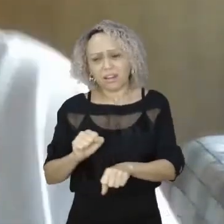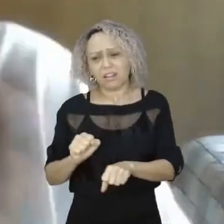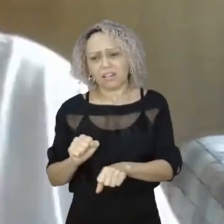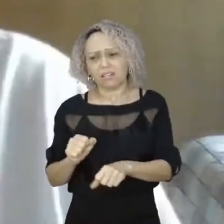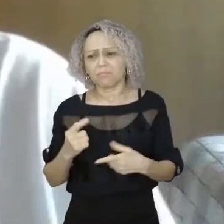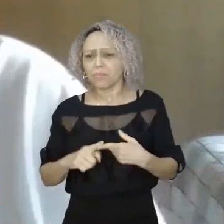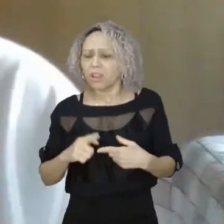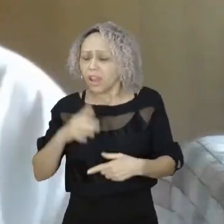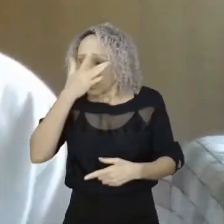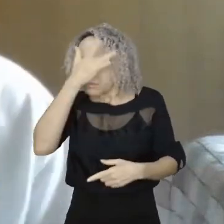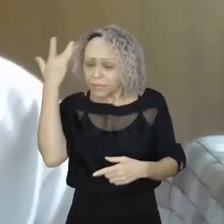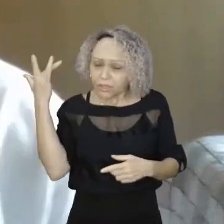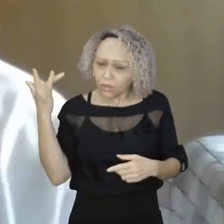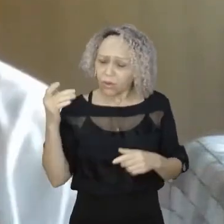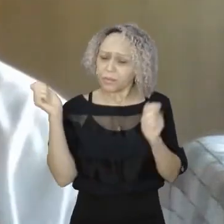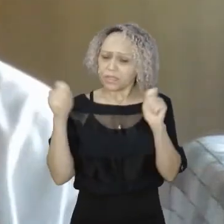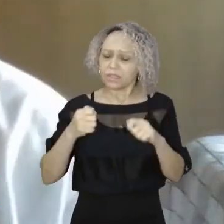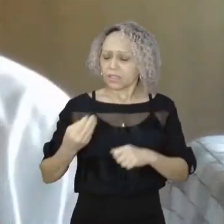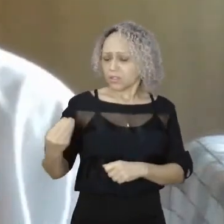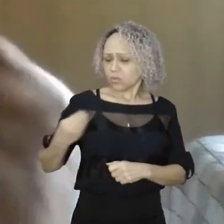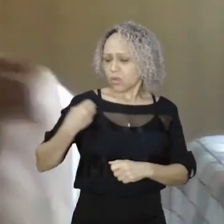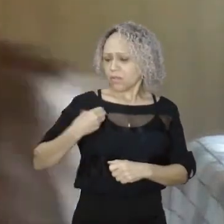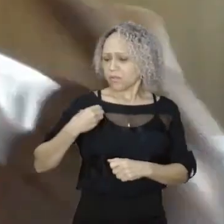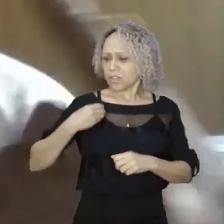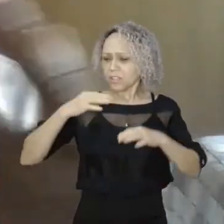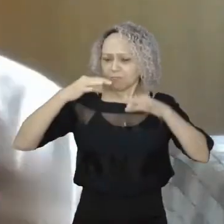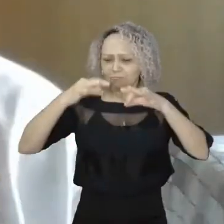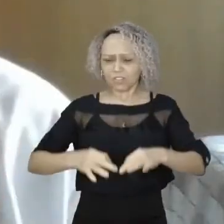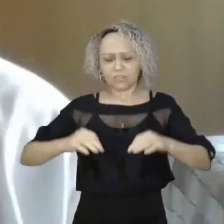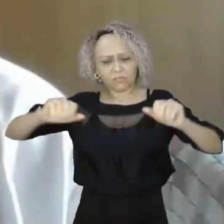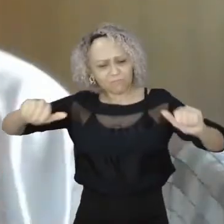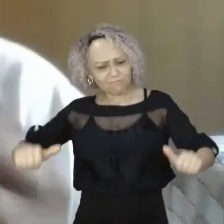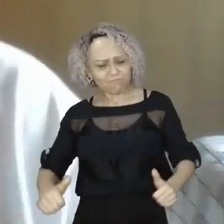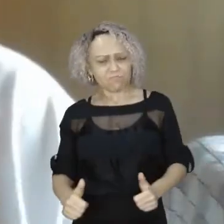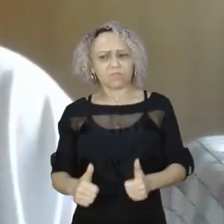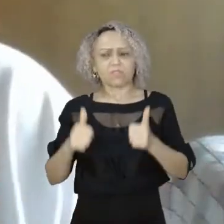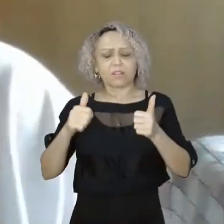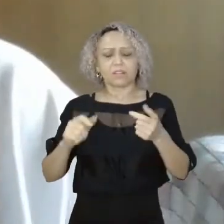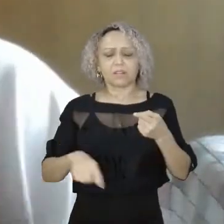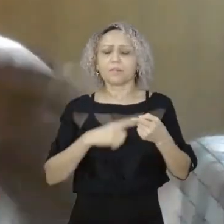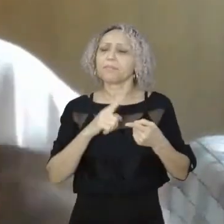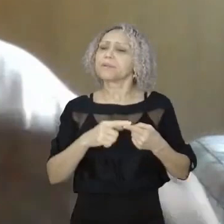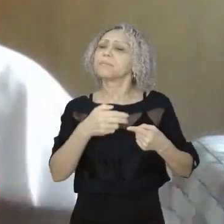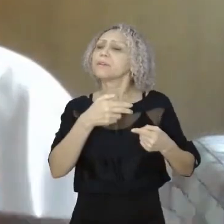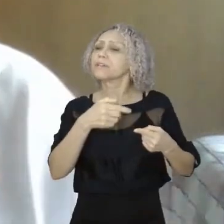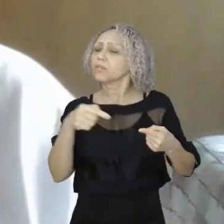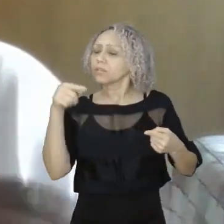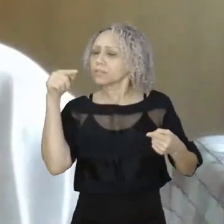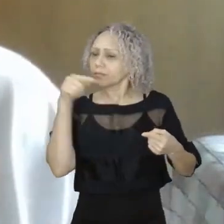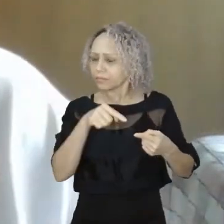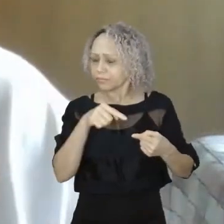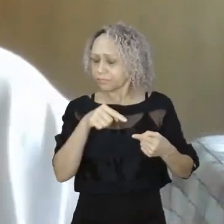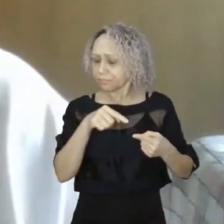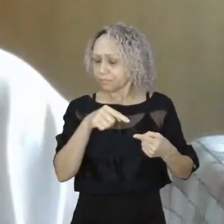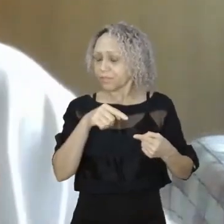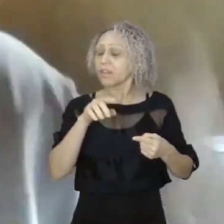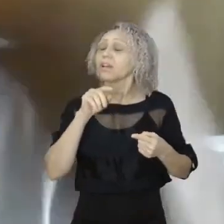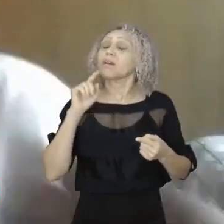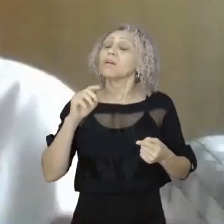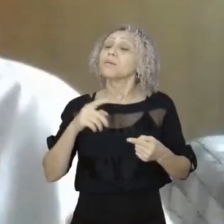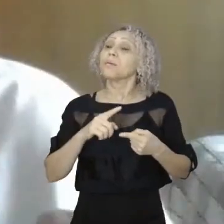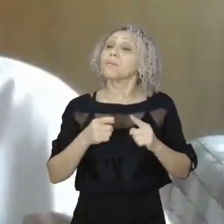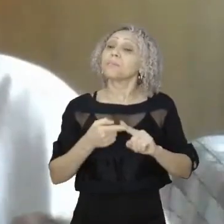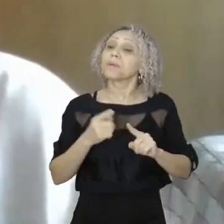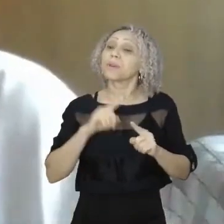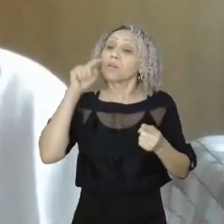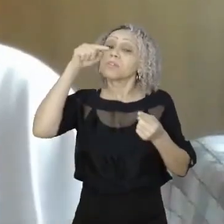vidas dignamente qualificadas. Então, essa era a primeira premissa, ou seja, fazer com que as pessoas negras pudessem